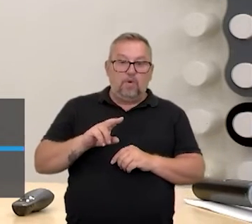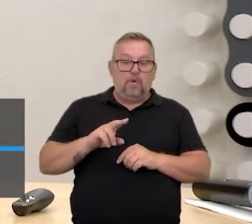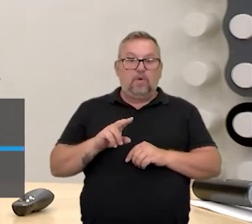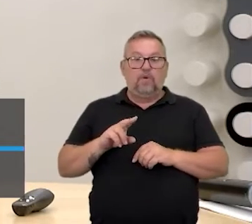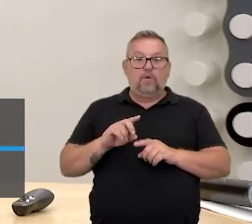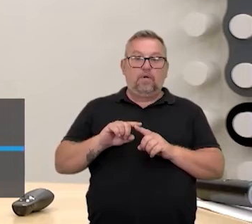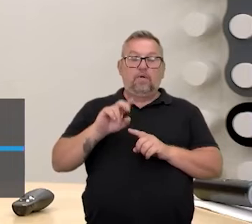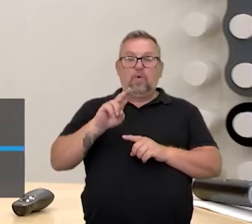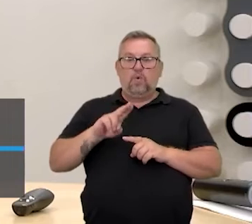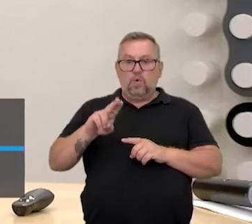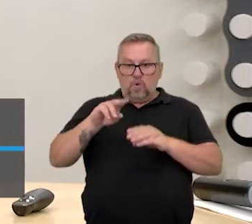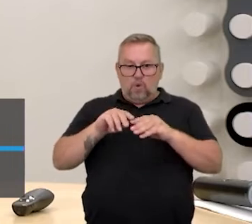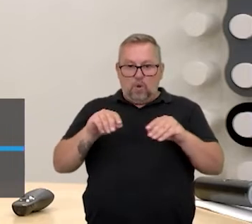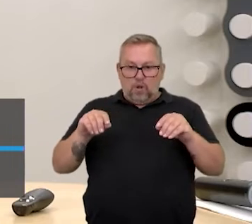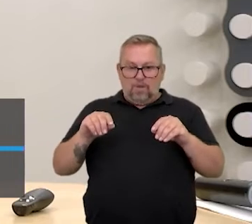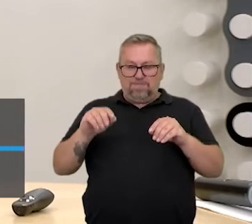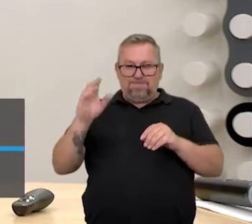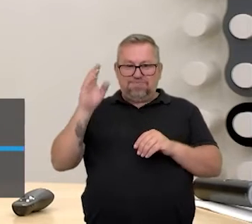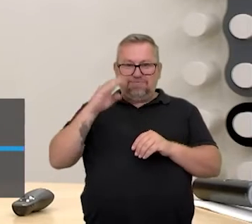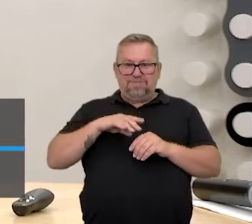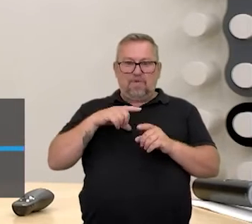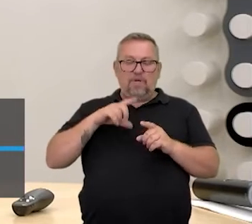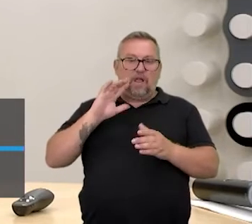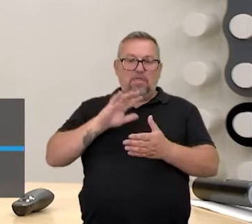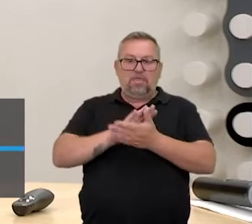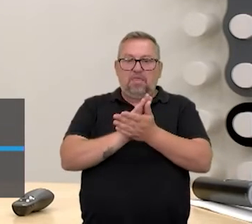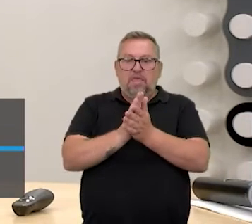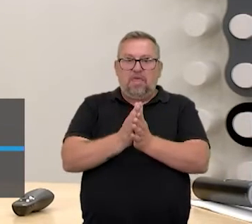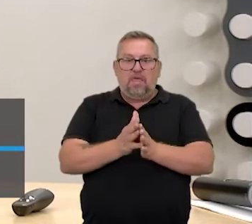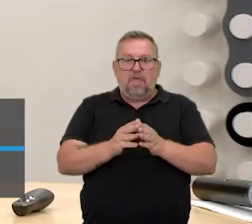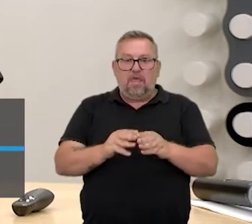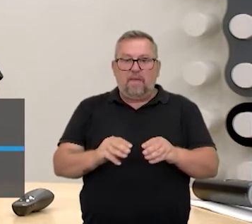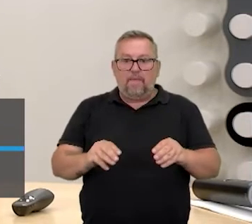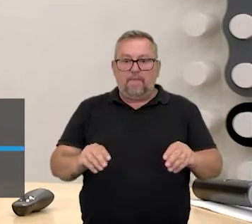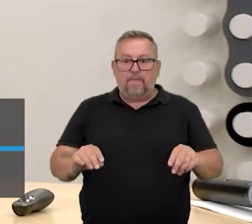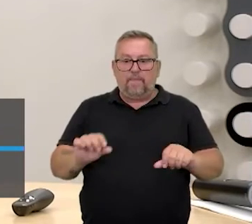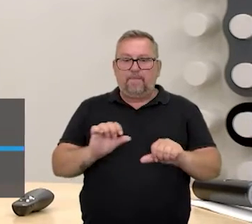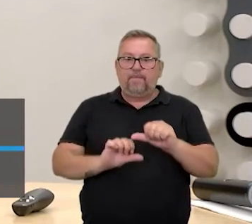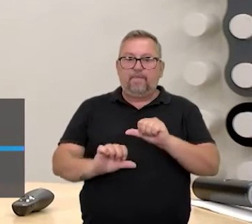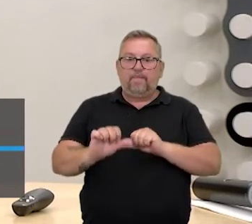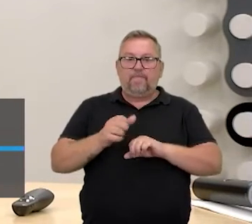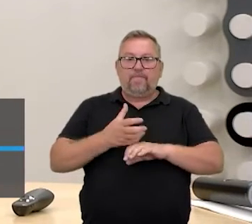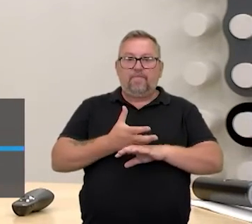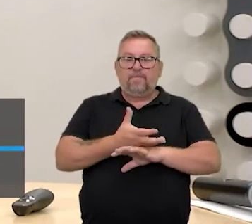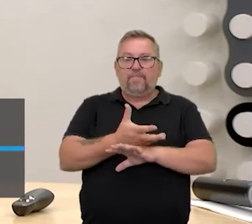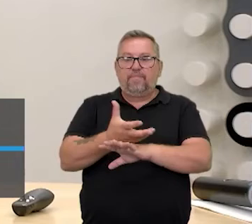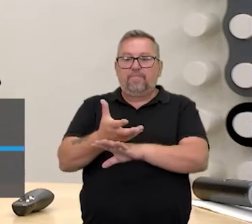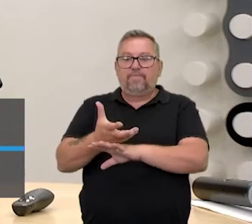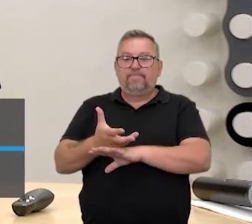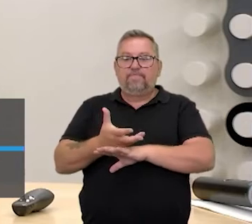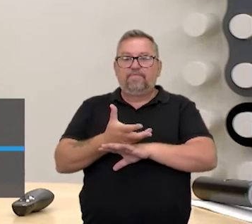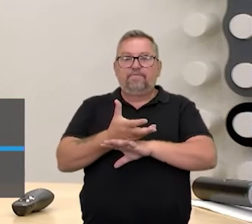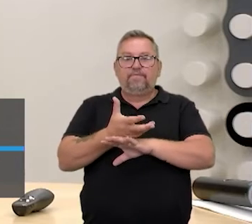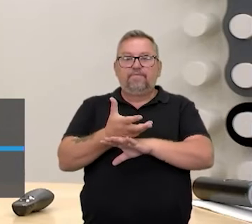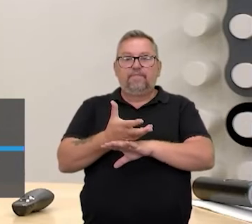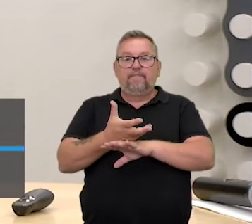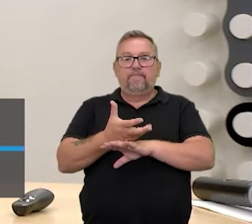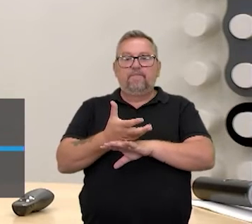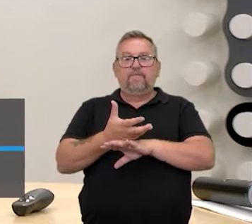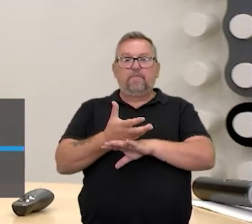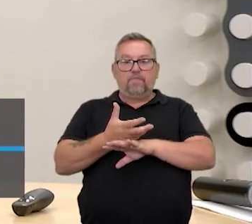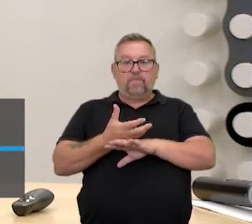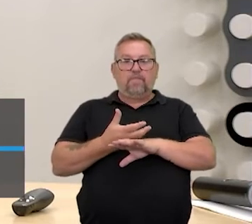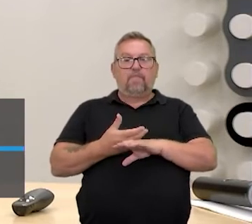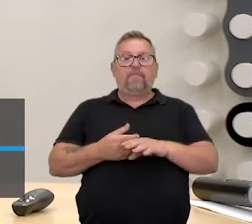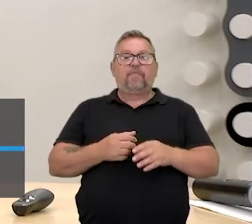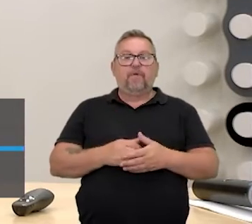uso do solo, ele acaba degradando o solo e transformando em várias áreas aí de desertos que nós chamamos de